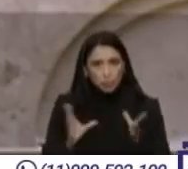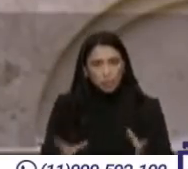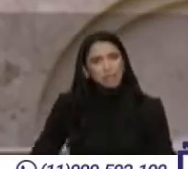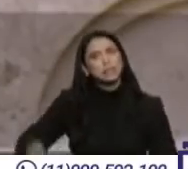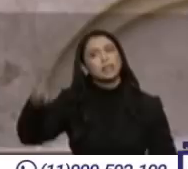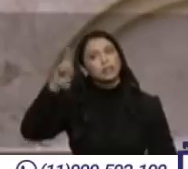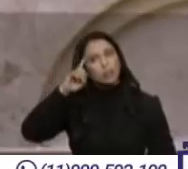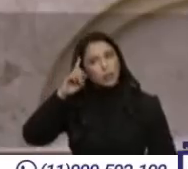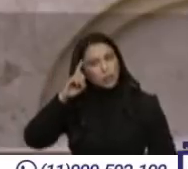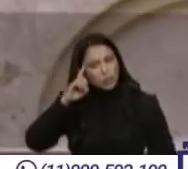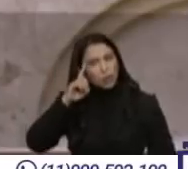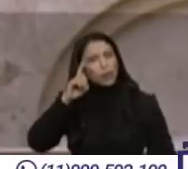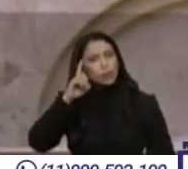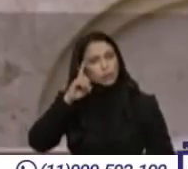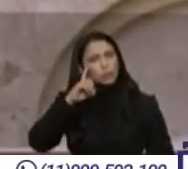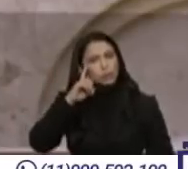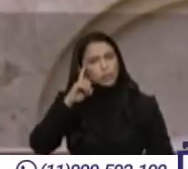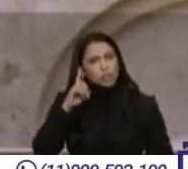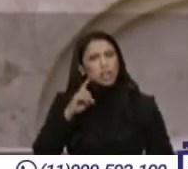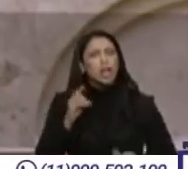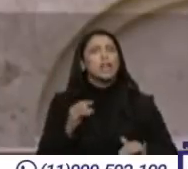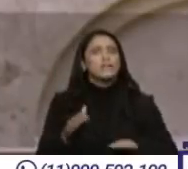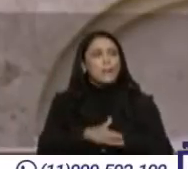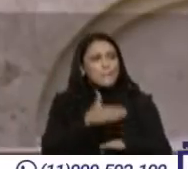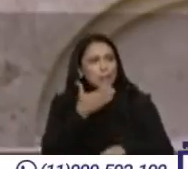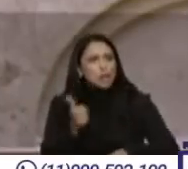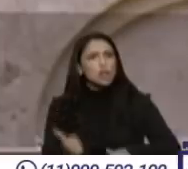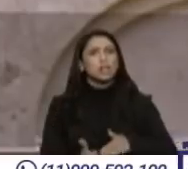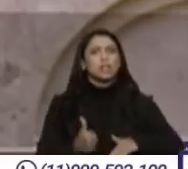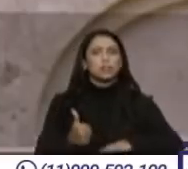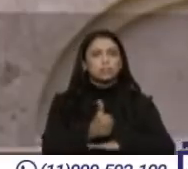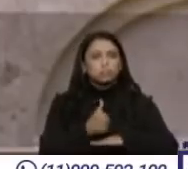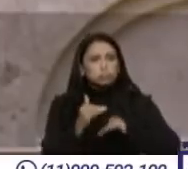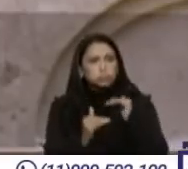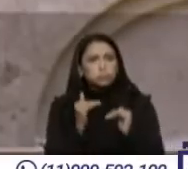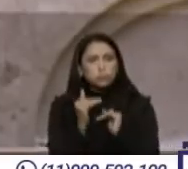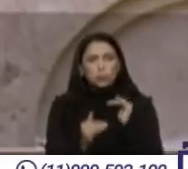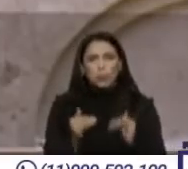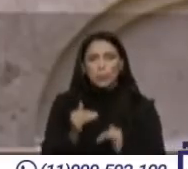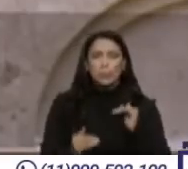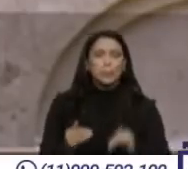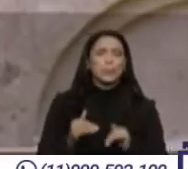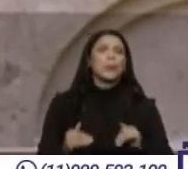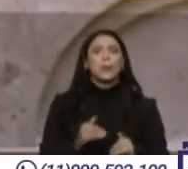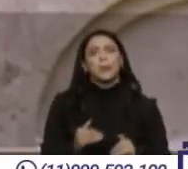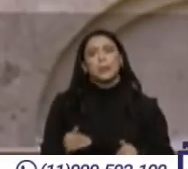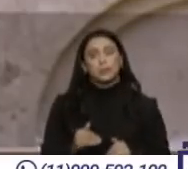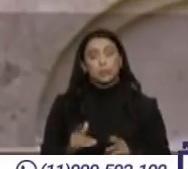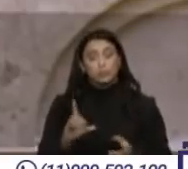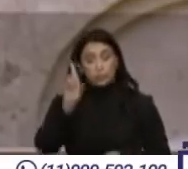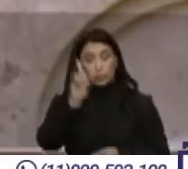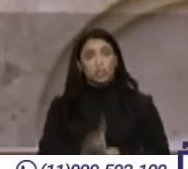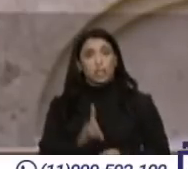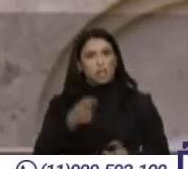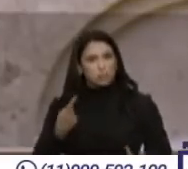diária e permanente, que se aperfeiçoa por meio da evolução do Estado Democrático de Direito, a cada